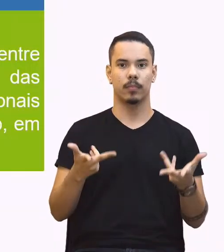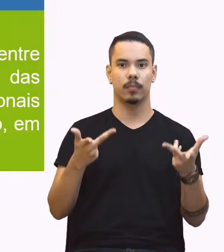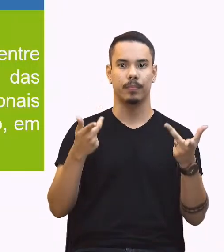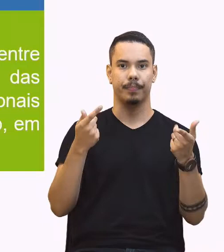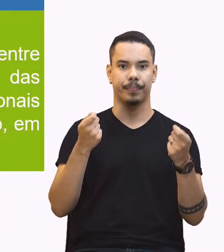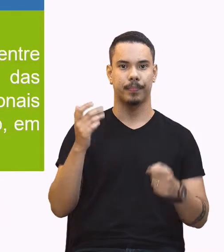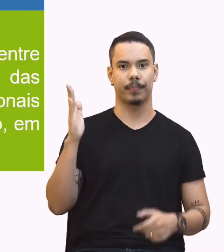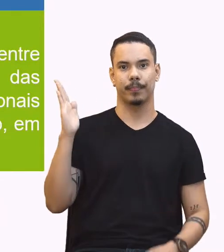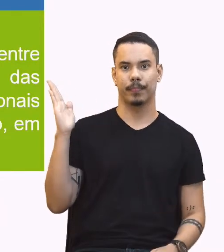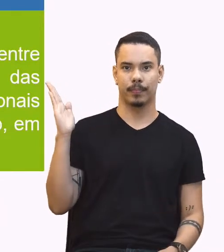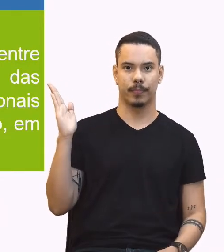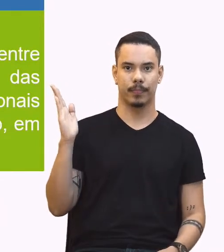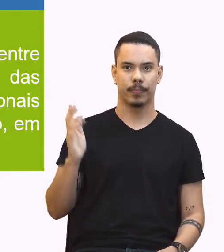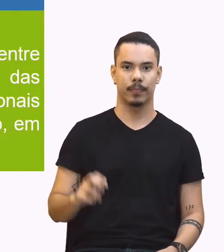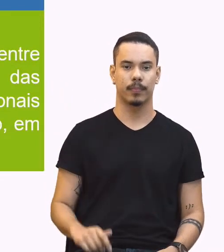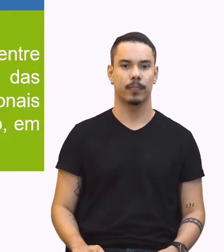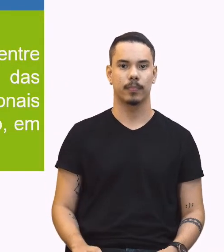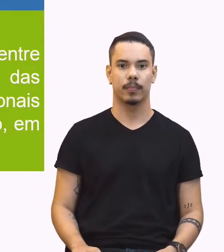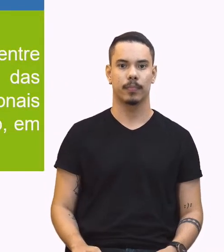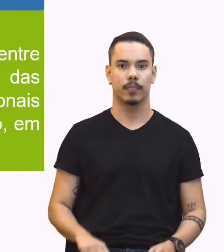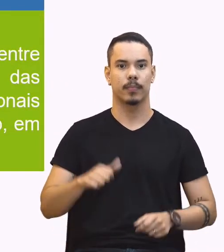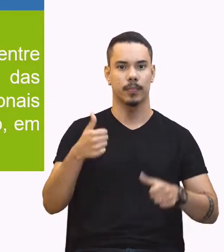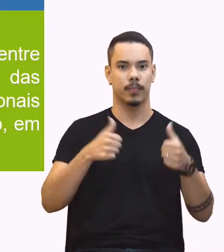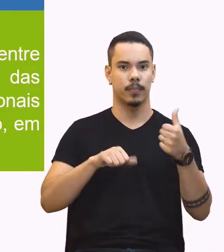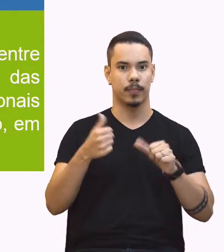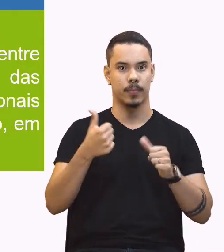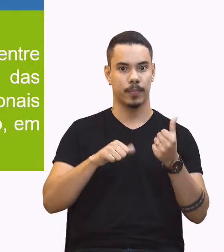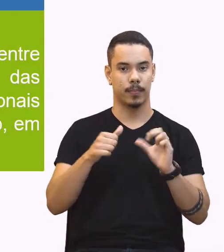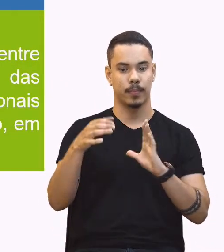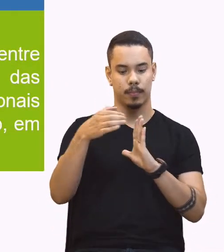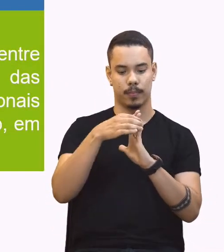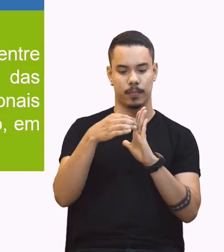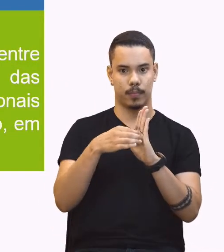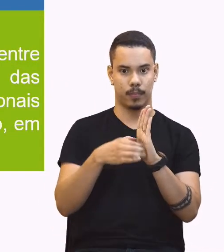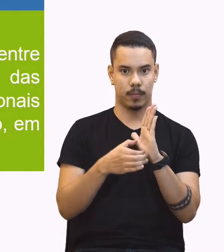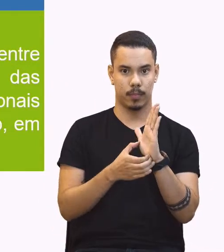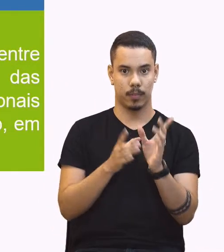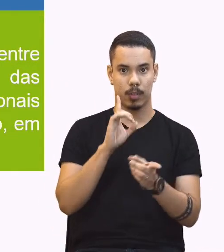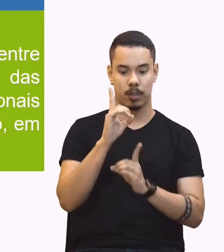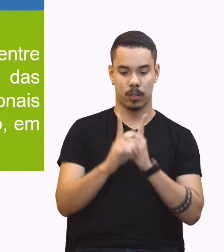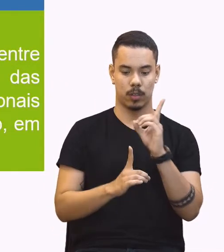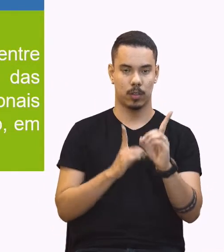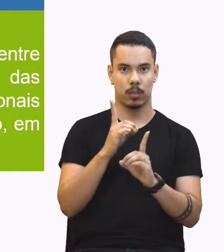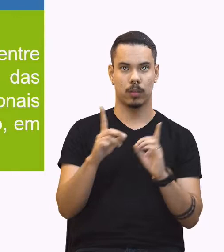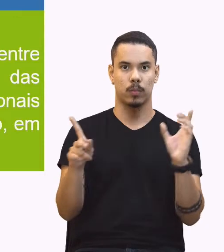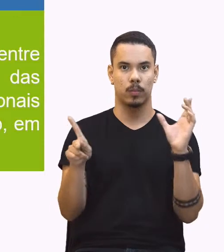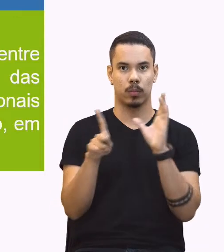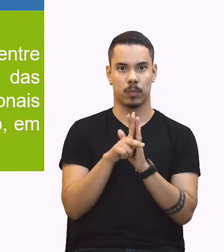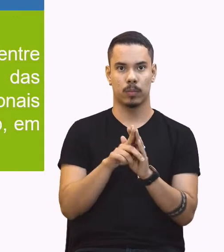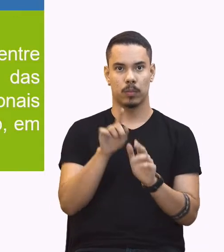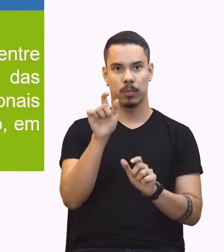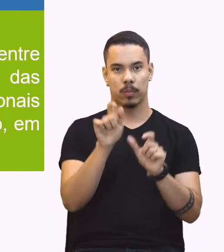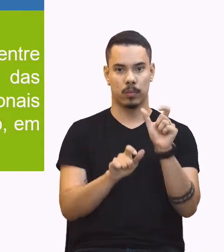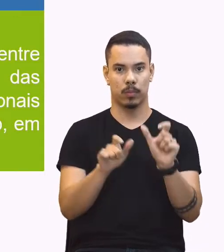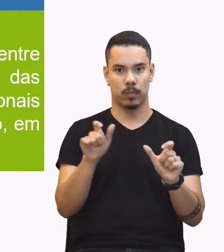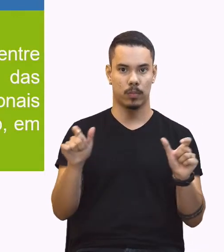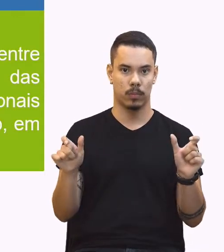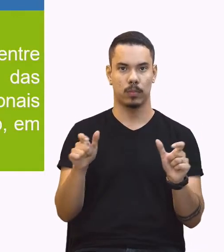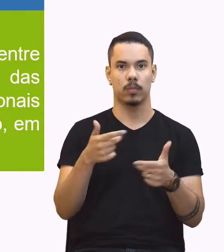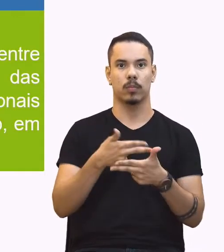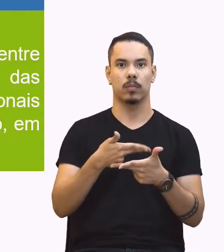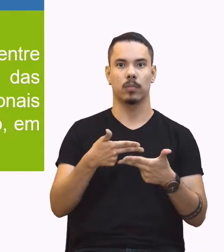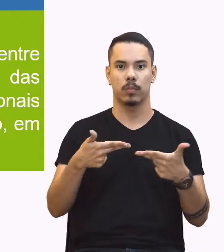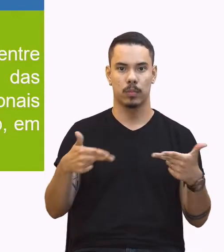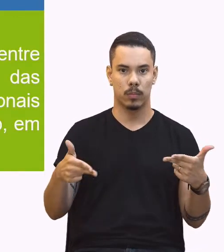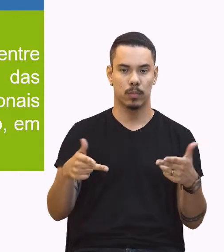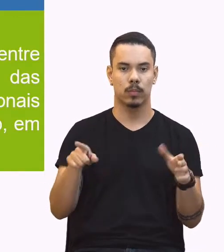aula? Analisar e caracterizar as dinâmicas das populações, das mercadorias e do